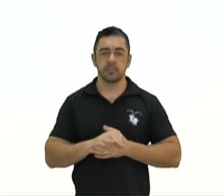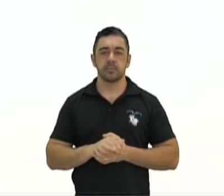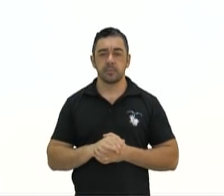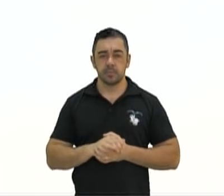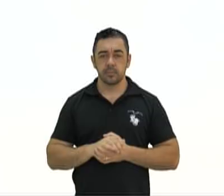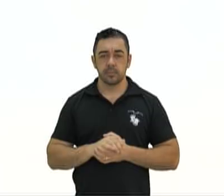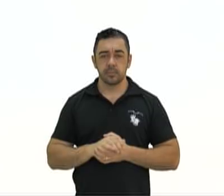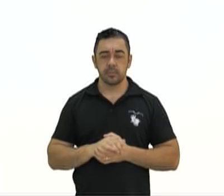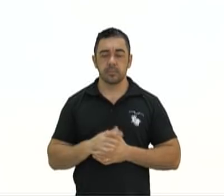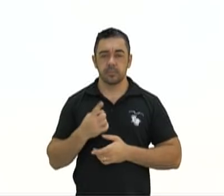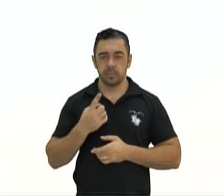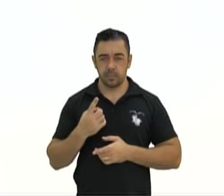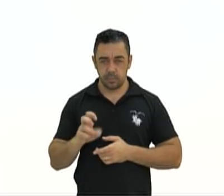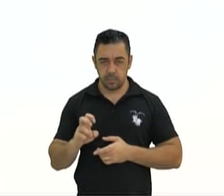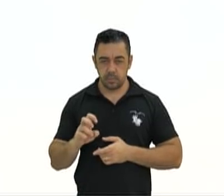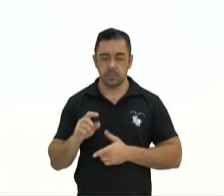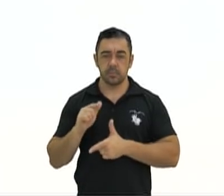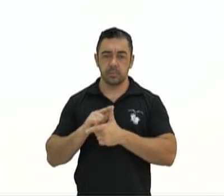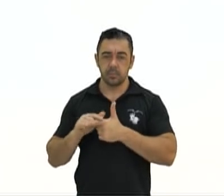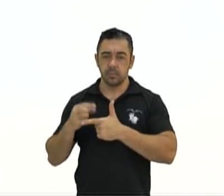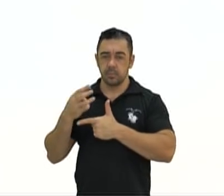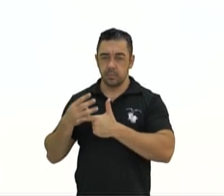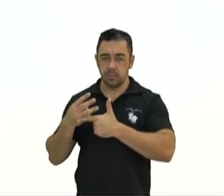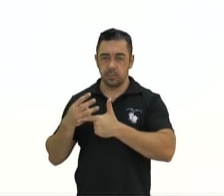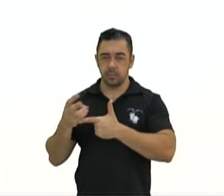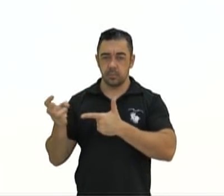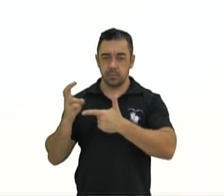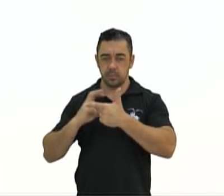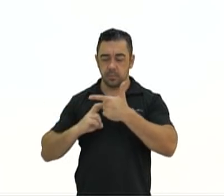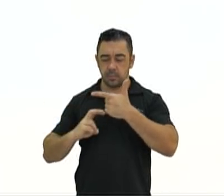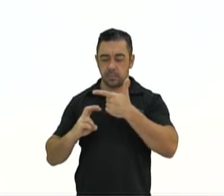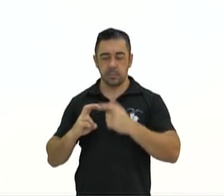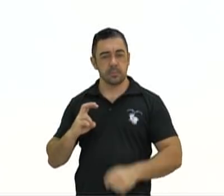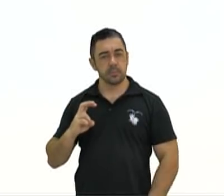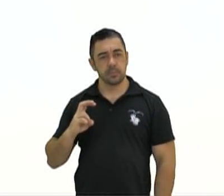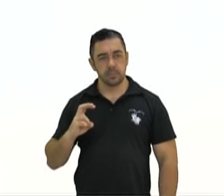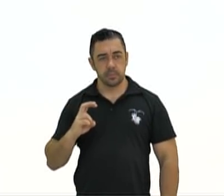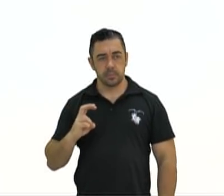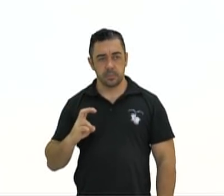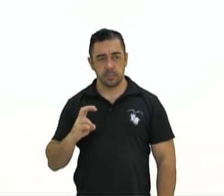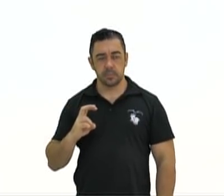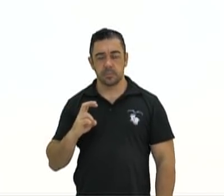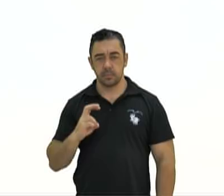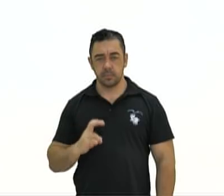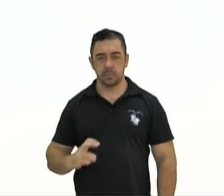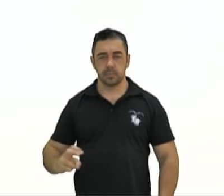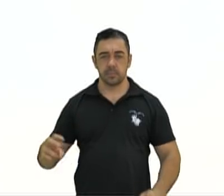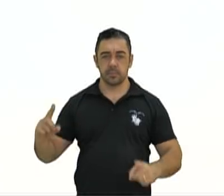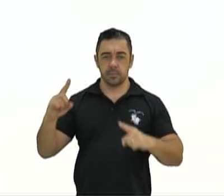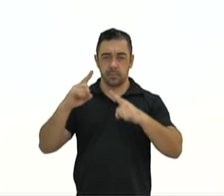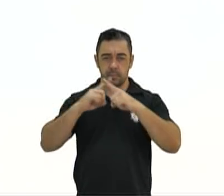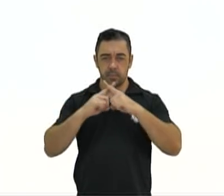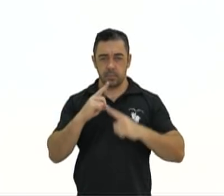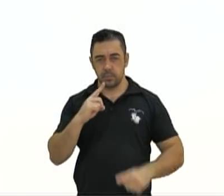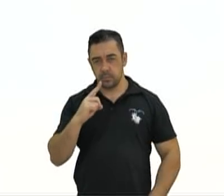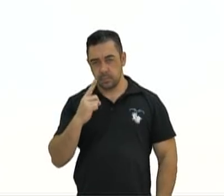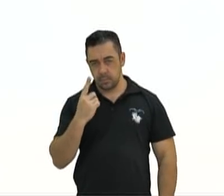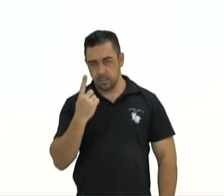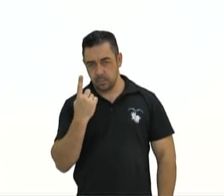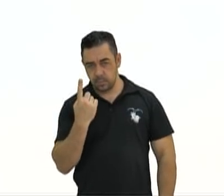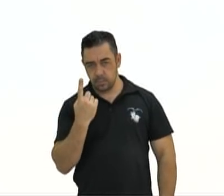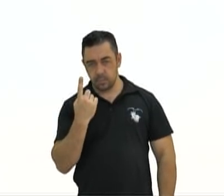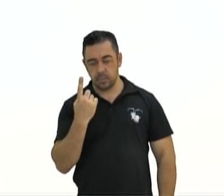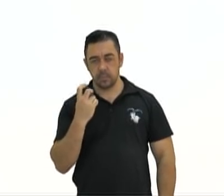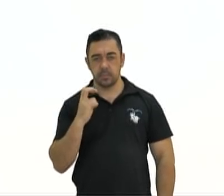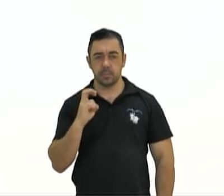menos. Pego esse 15, divido por 3. 15 dividido por 3 é 5. O 5 que deu aqui